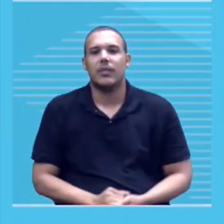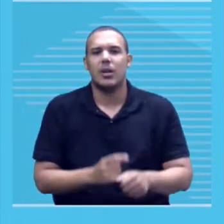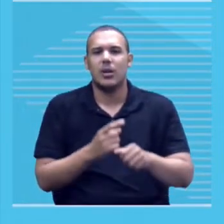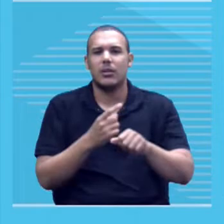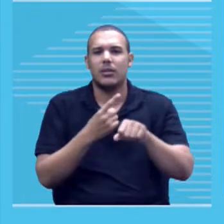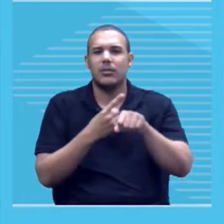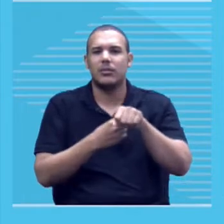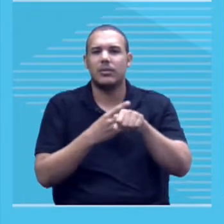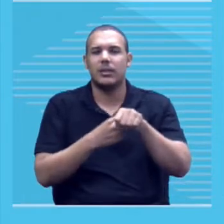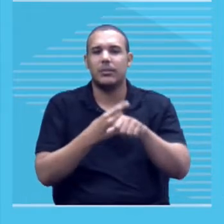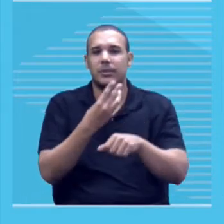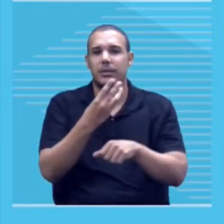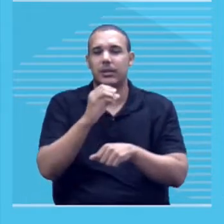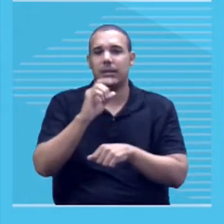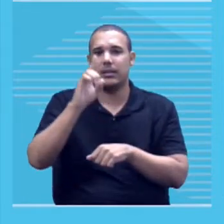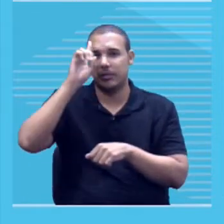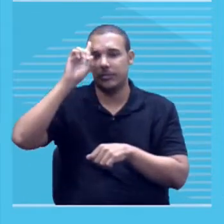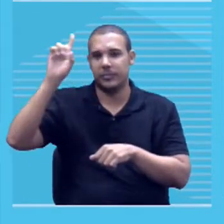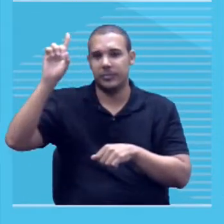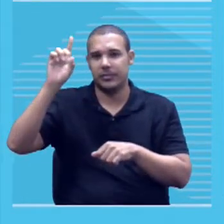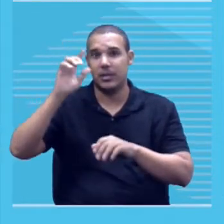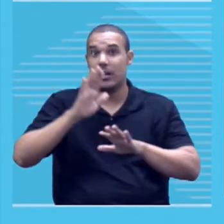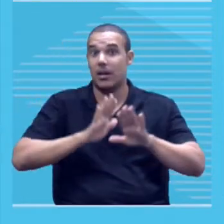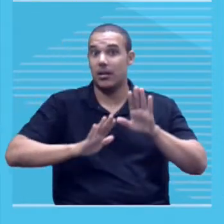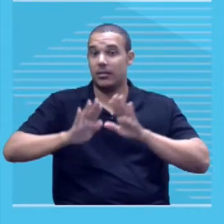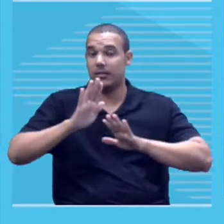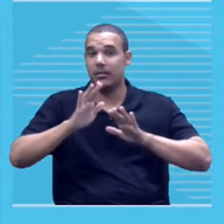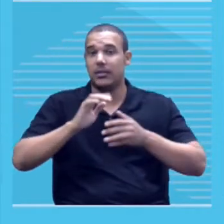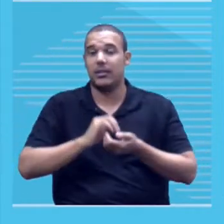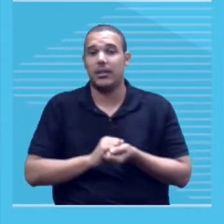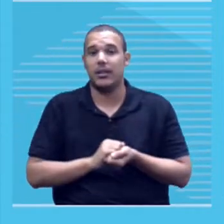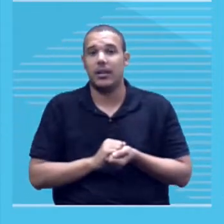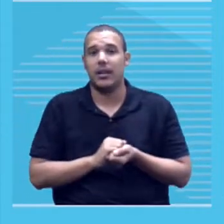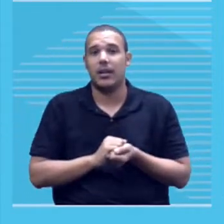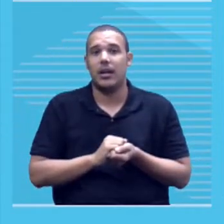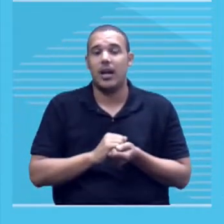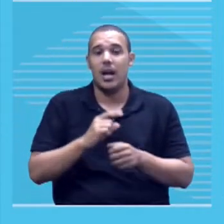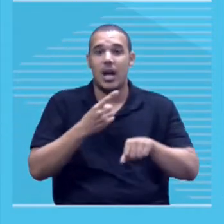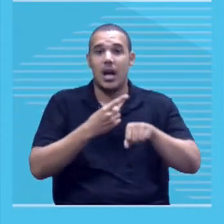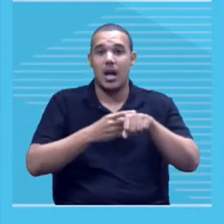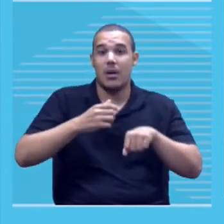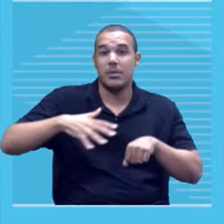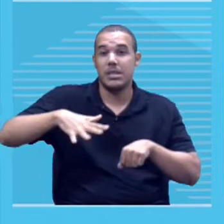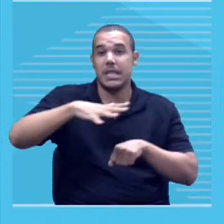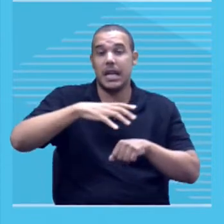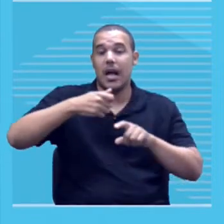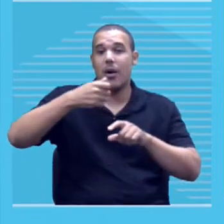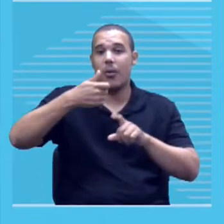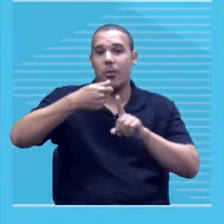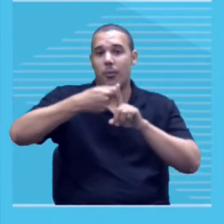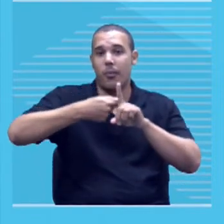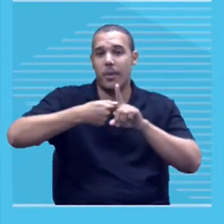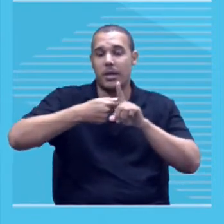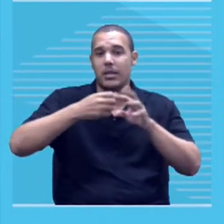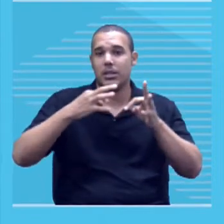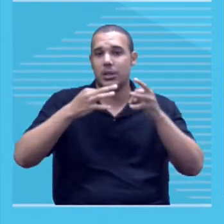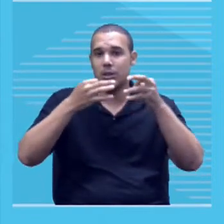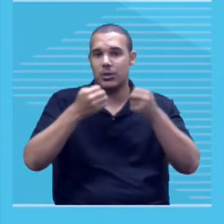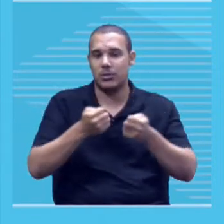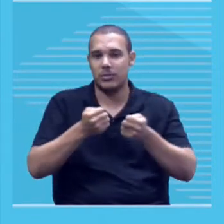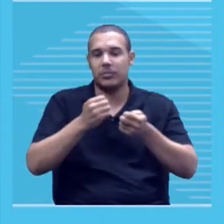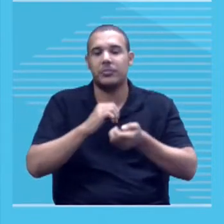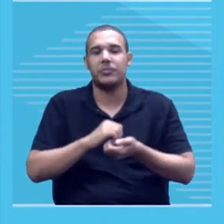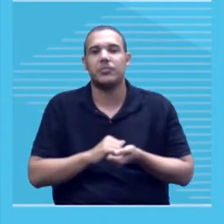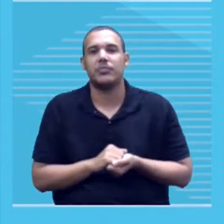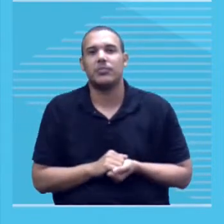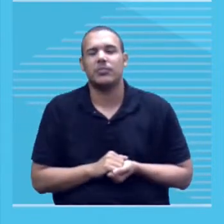De 30 dias. Cuidado, o tempo é o tempo geral, é o mês inteiro que aquele cara está ligado. Não necessariamente